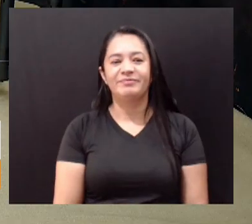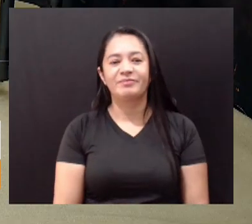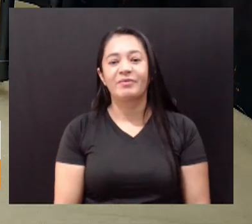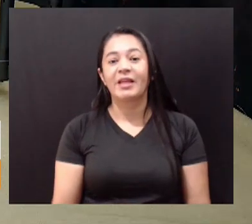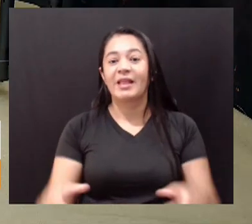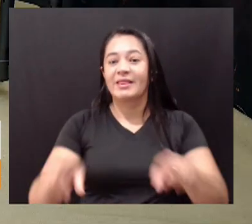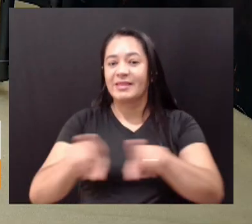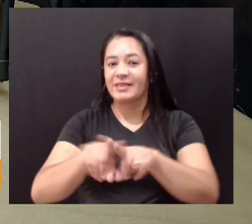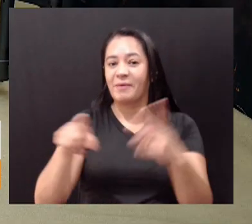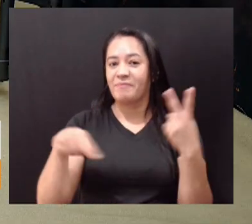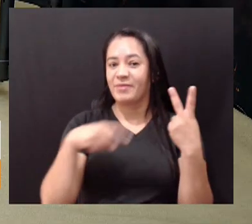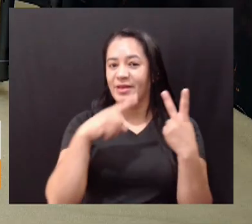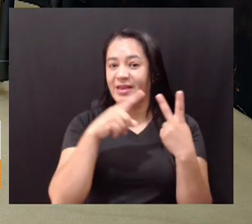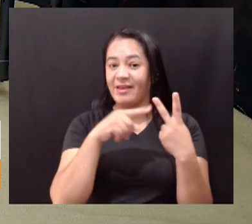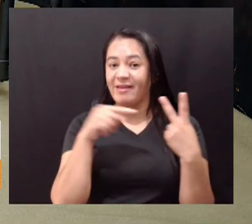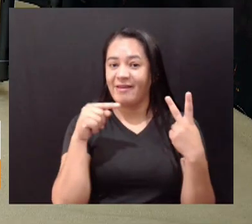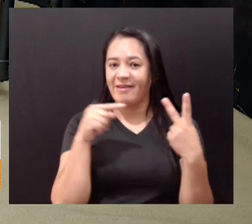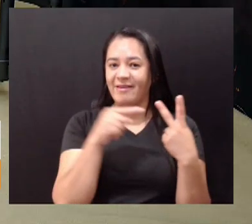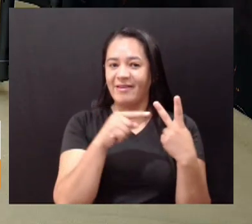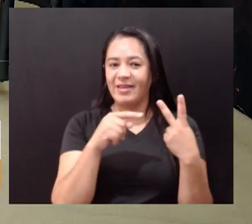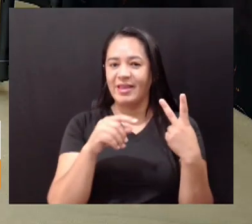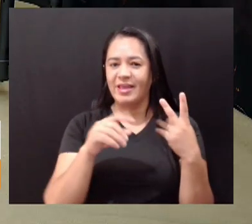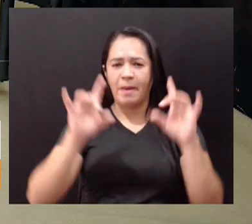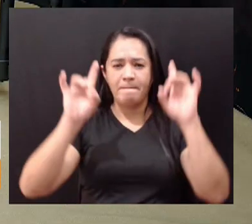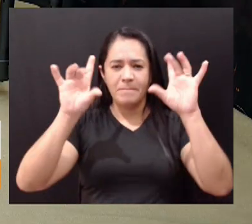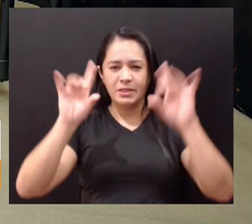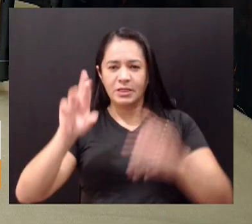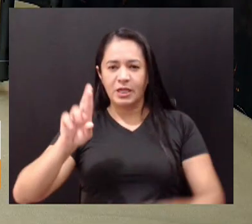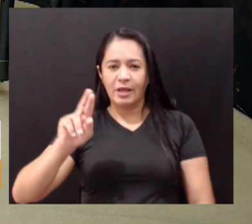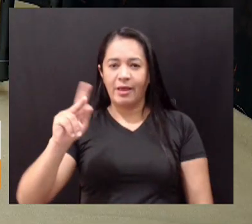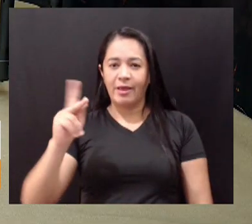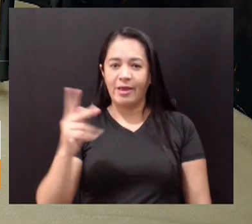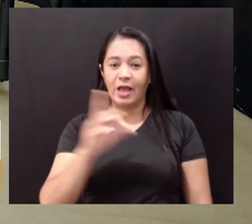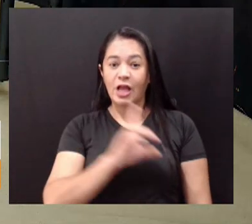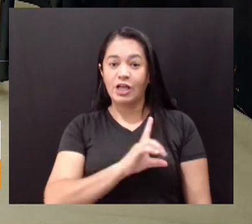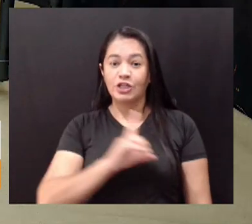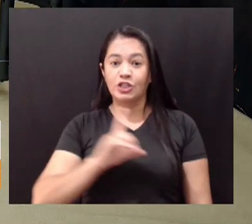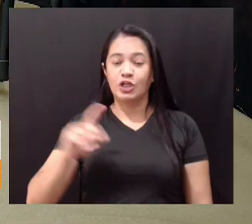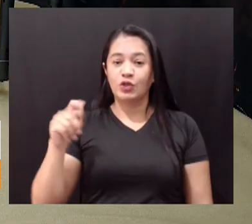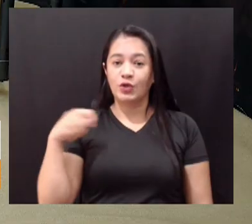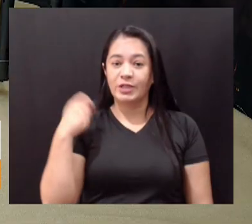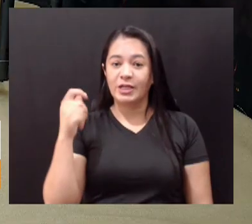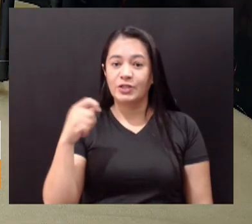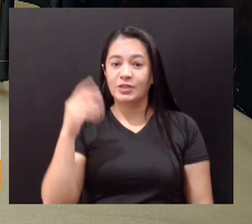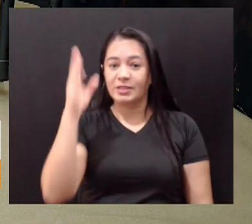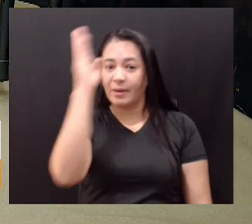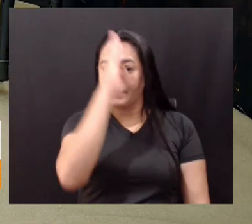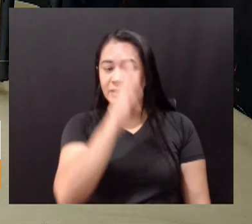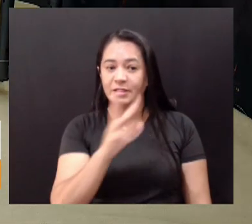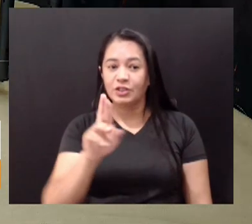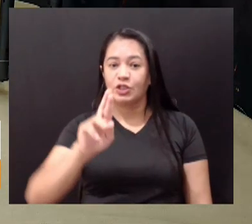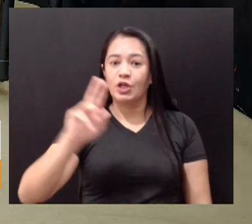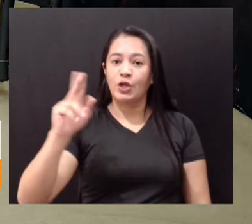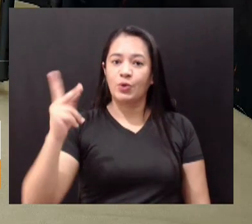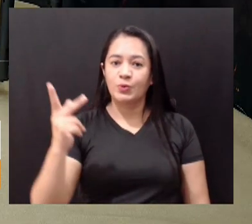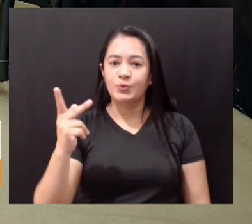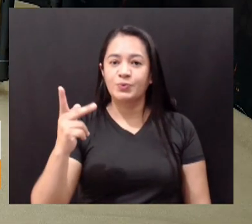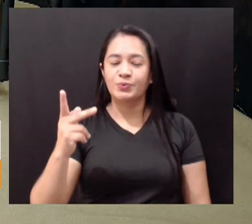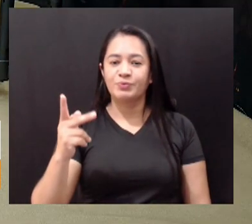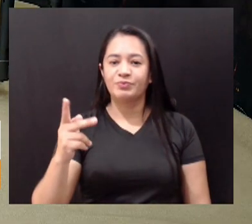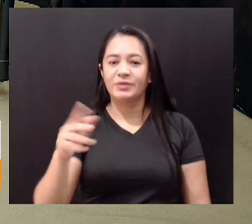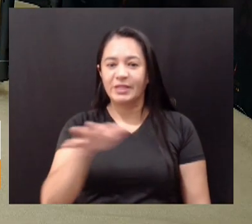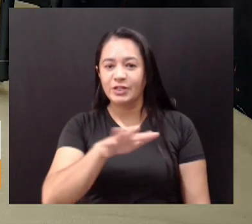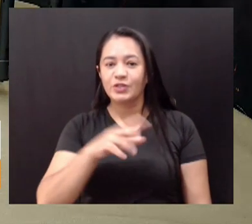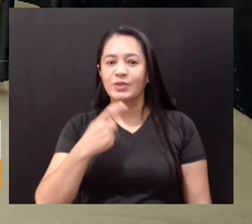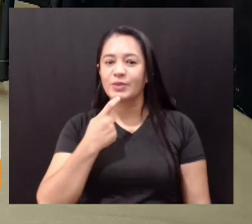ele que é especialista em RH, né, o diretor da Associação Brasileira de Recursos Humanos, Regional Campinas,